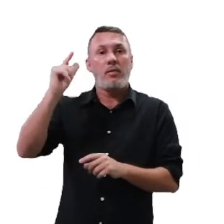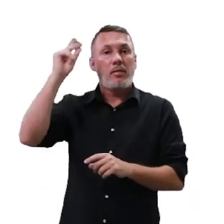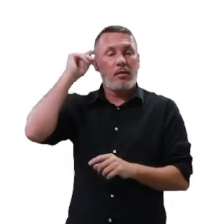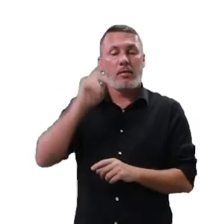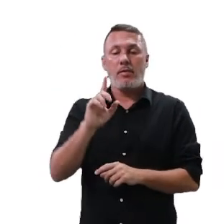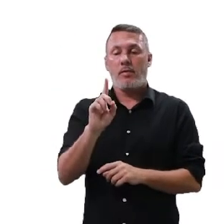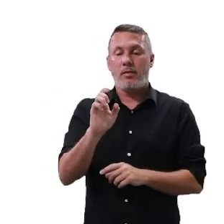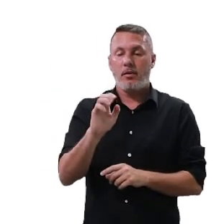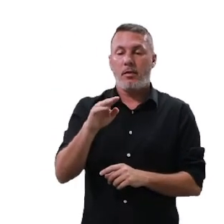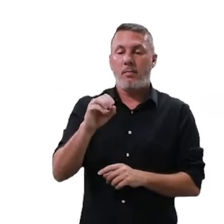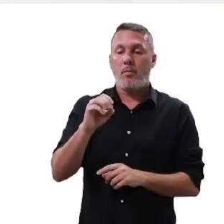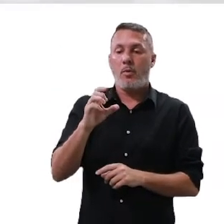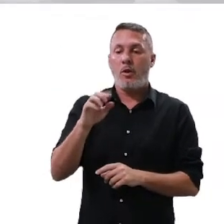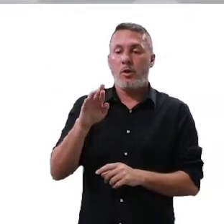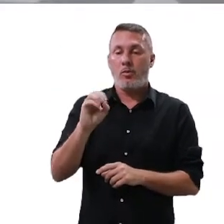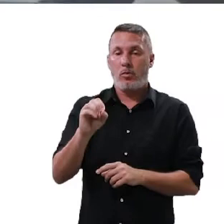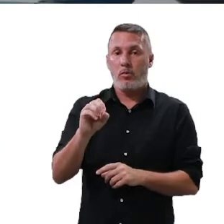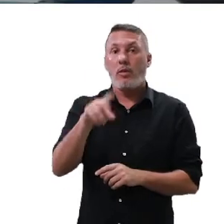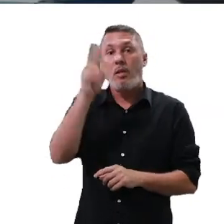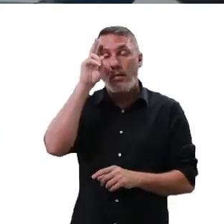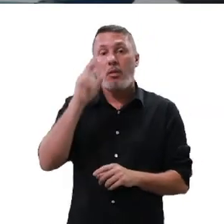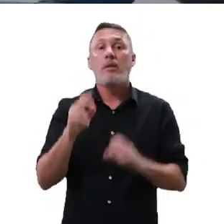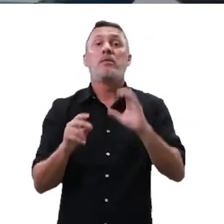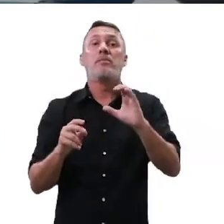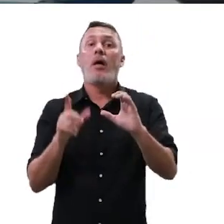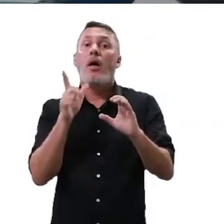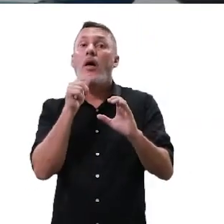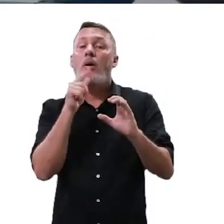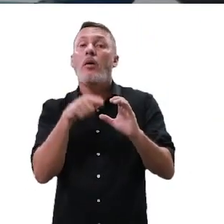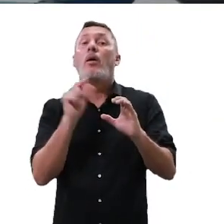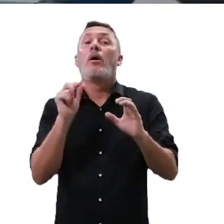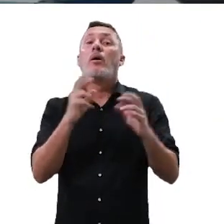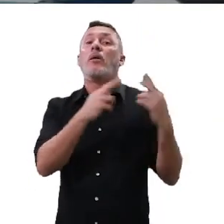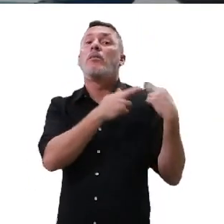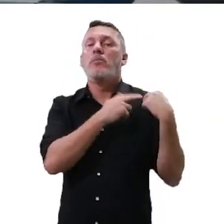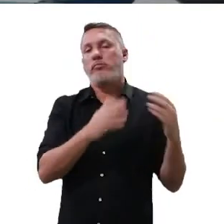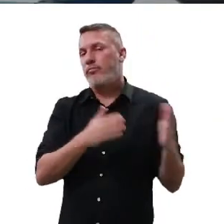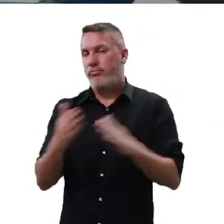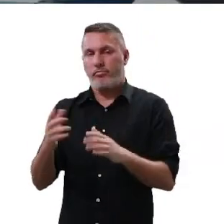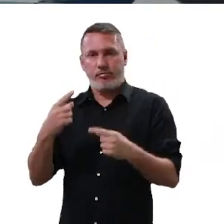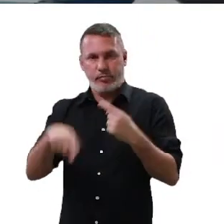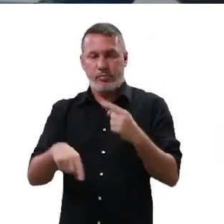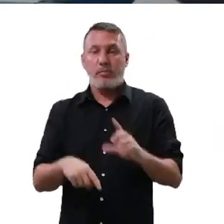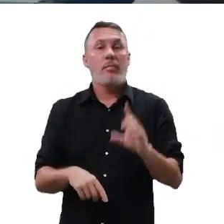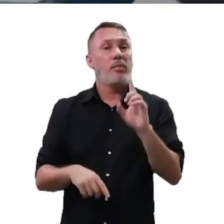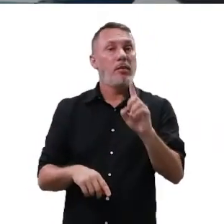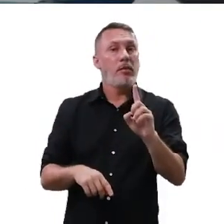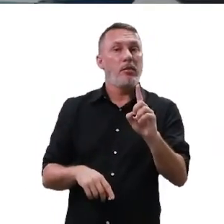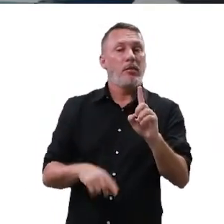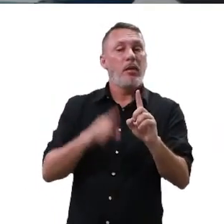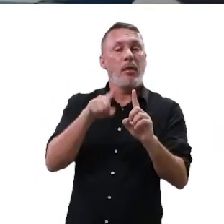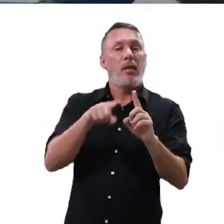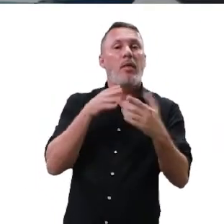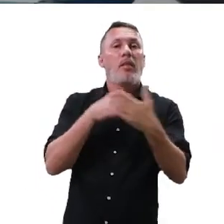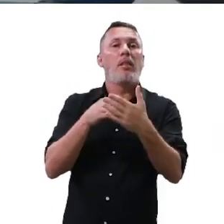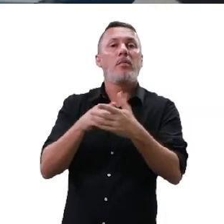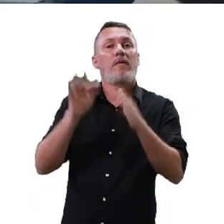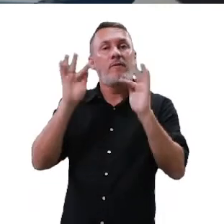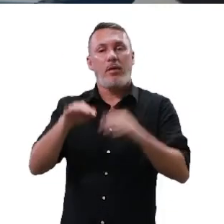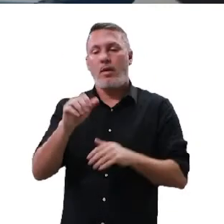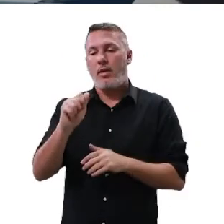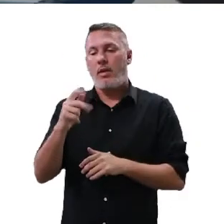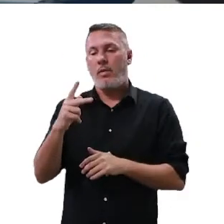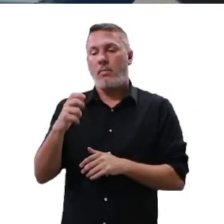atomista foi fundada por Leucipo e Demócrito. Mas vamos só lembrar, a alternativa C, água, foi o Tales de Mileto. A alternativa